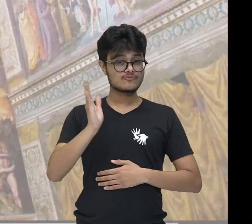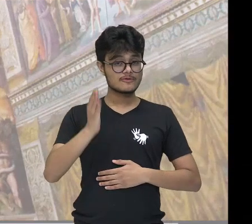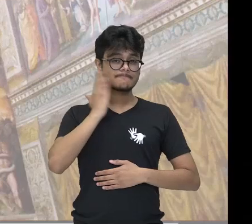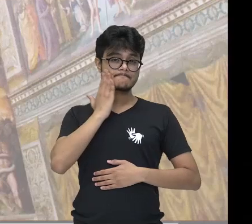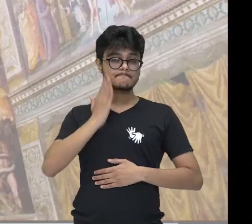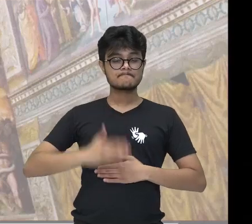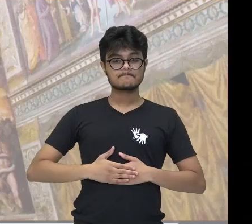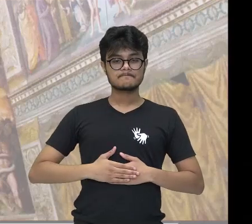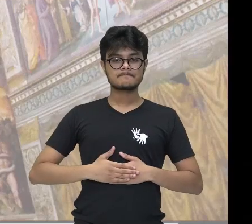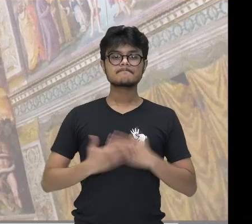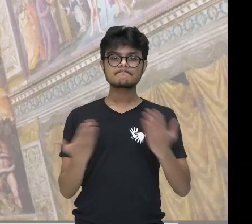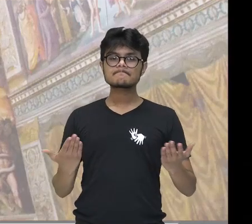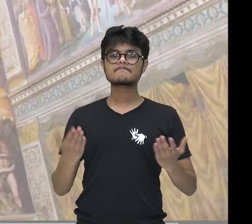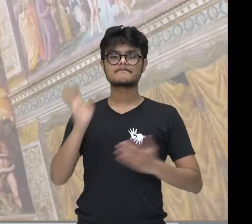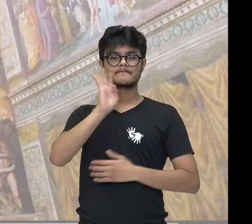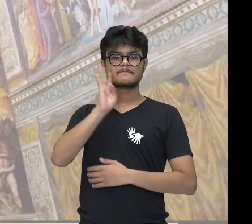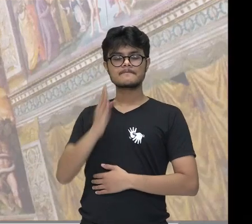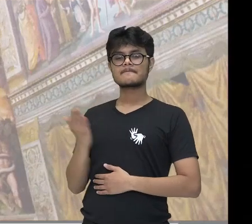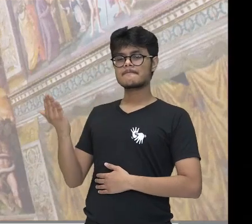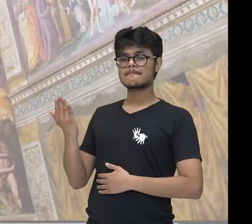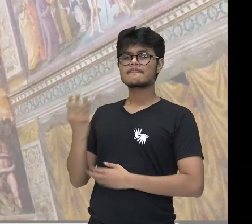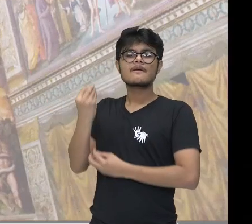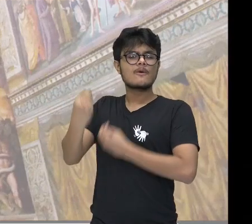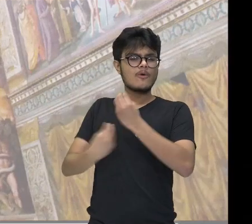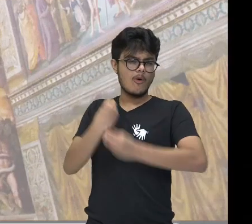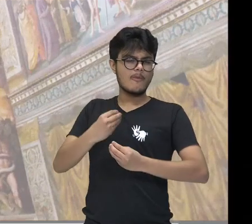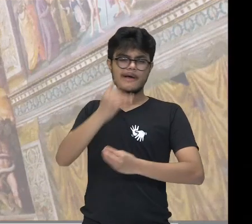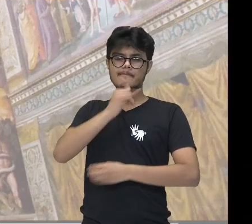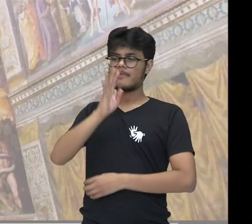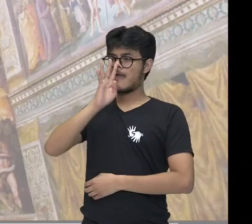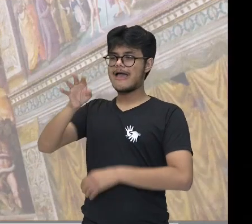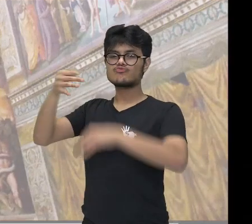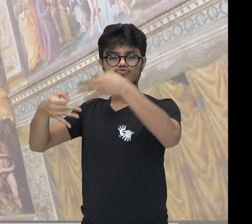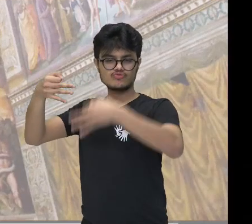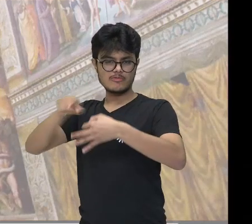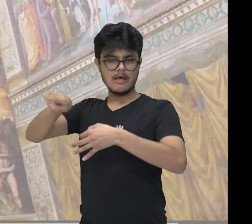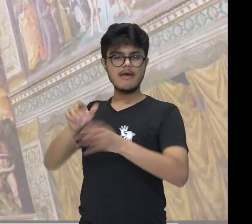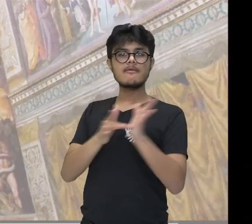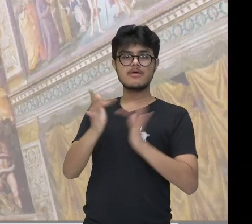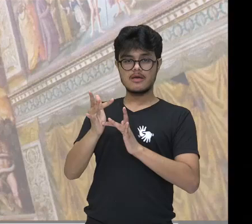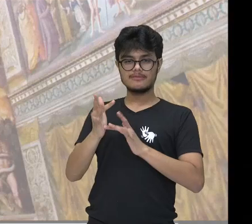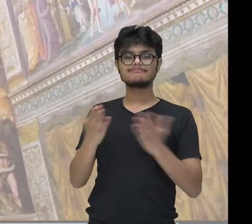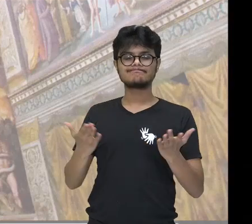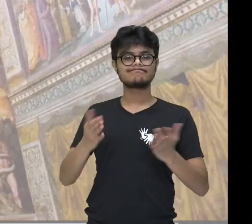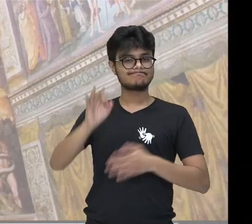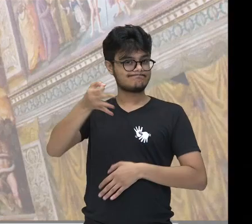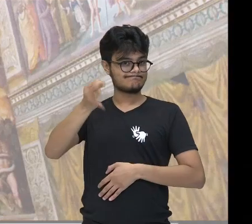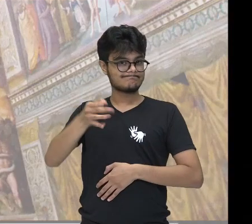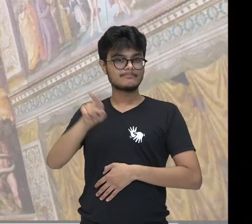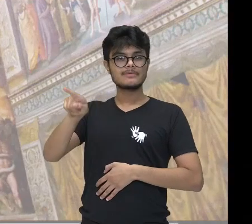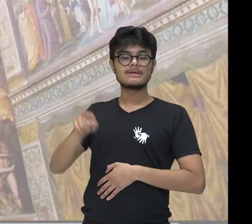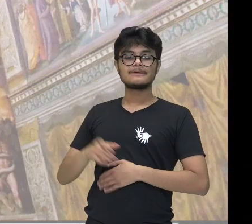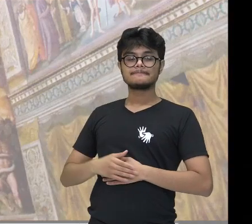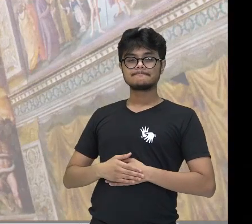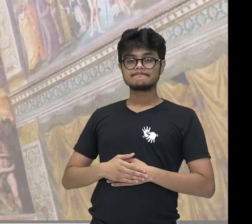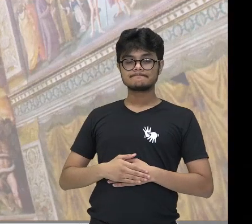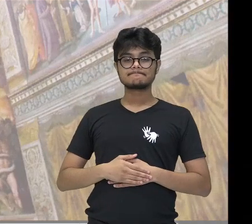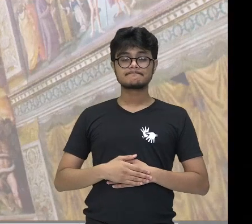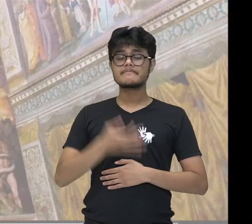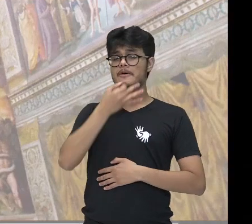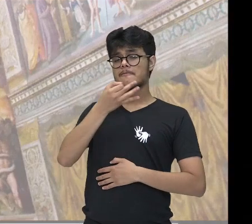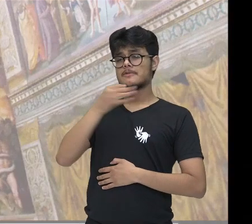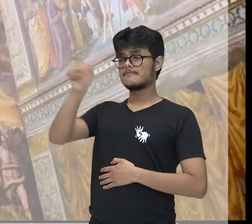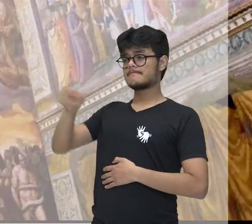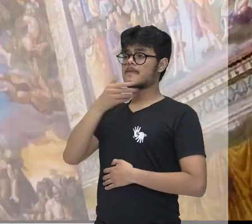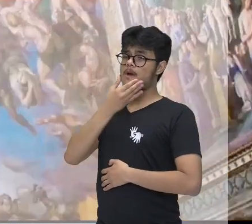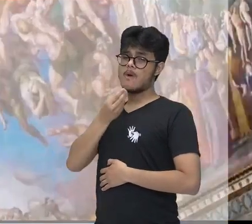ver, como seria o juízo final, certo? Com a visão de Michelangelo. Então, aqui nós